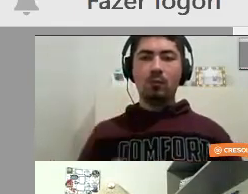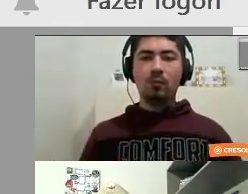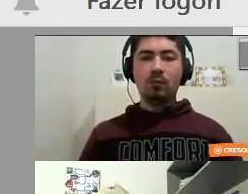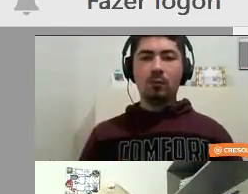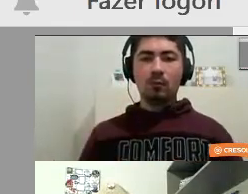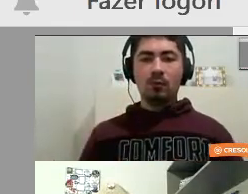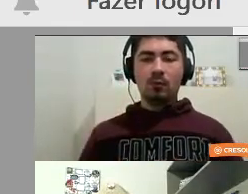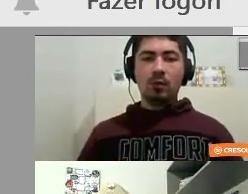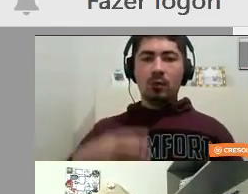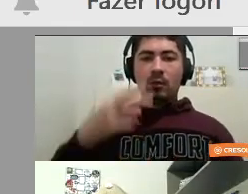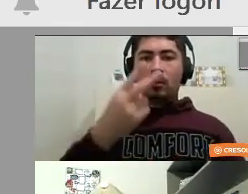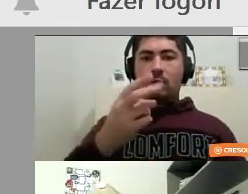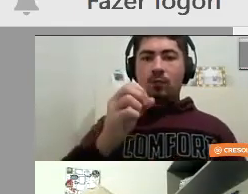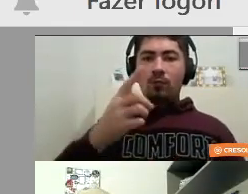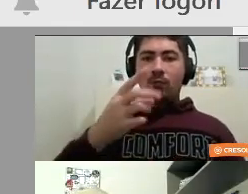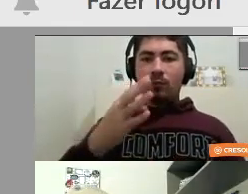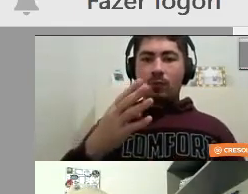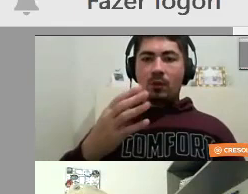Em 2019,